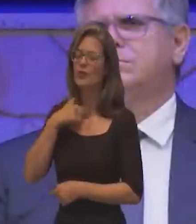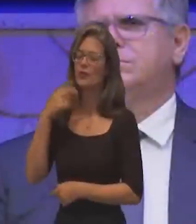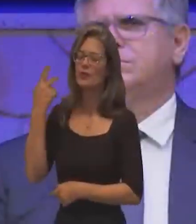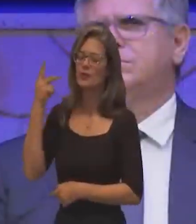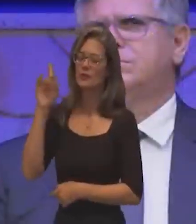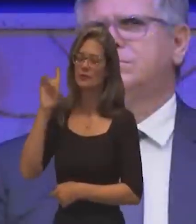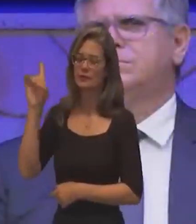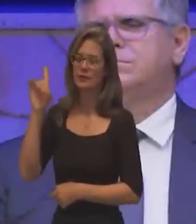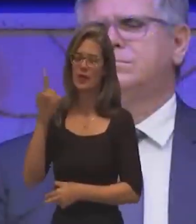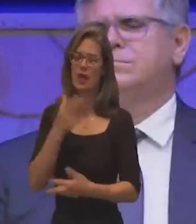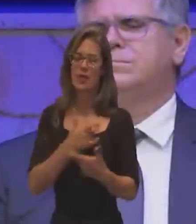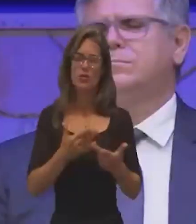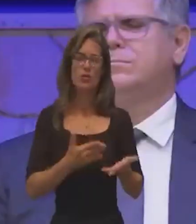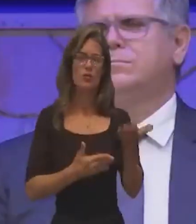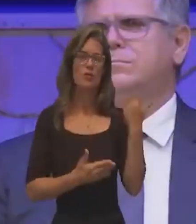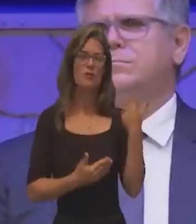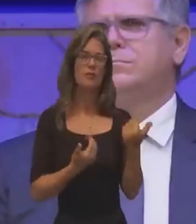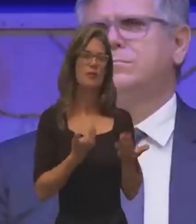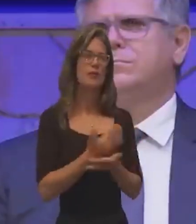As coisas velhas já passaram.